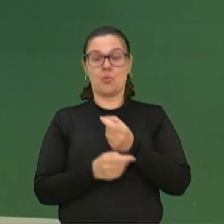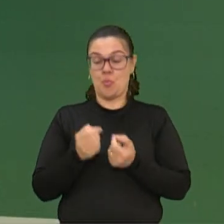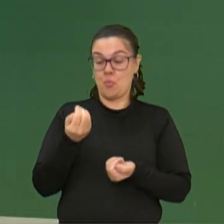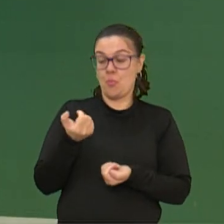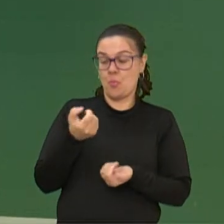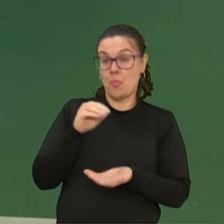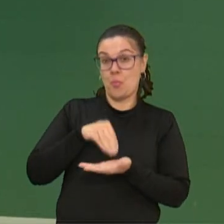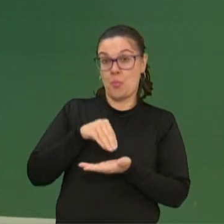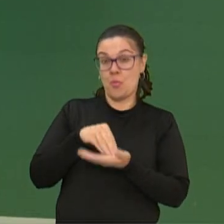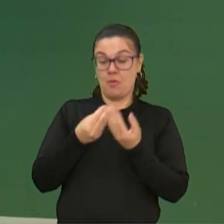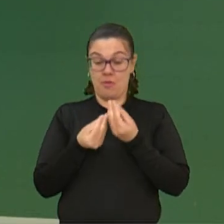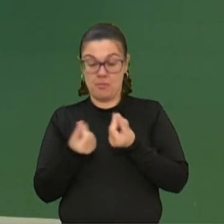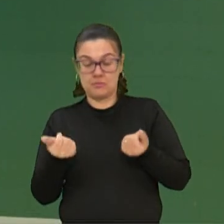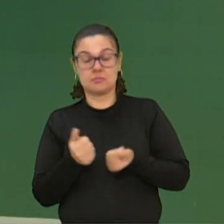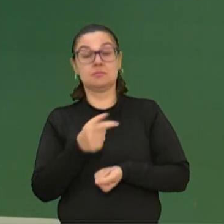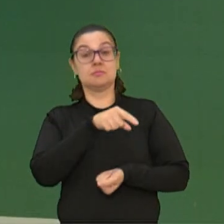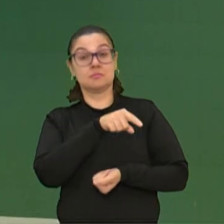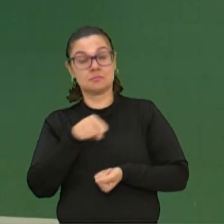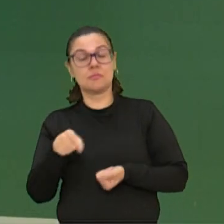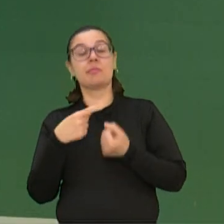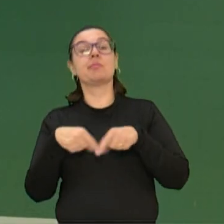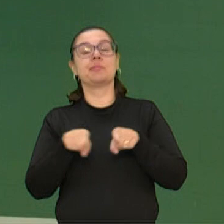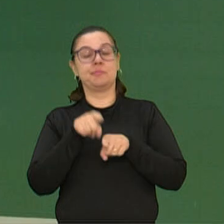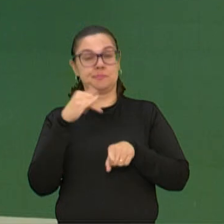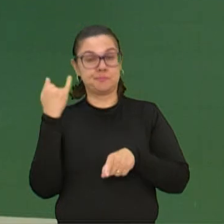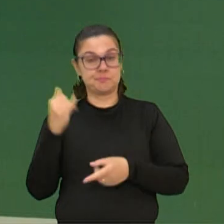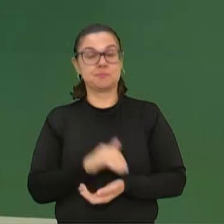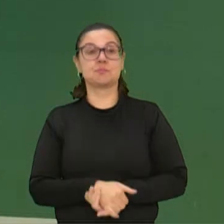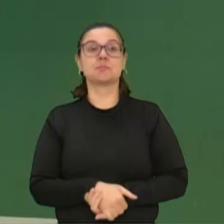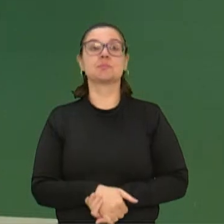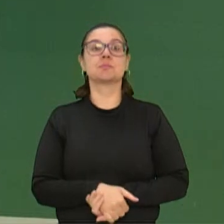em pouca qualidade. Isso também é importante.